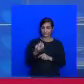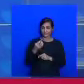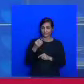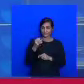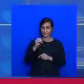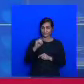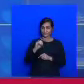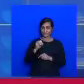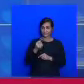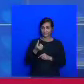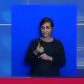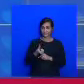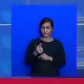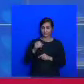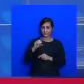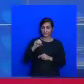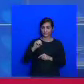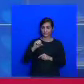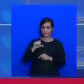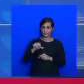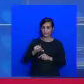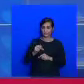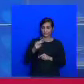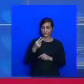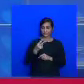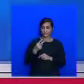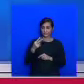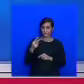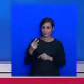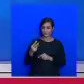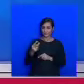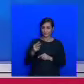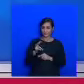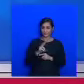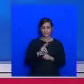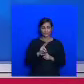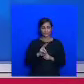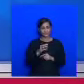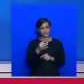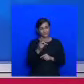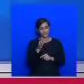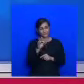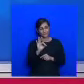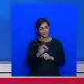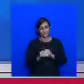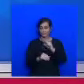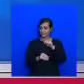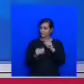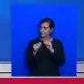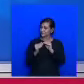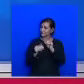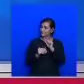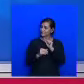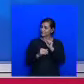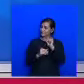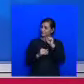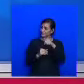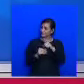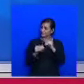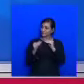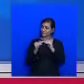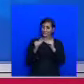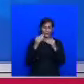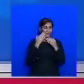06 09 e 22 auditores confirmam obrigado